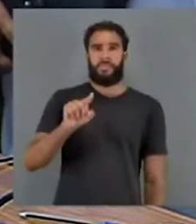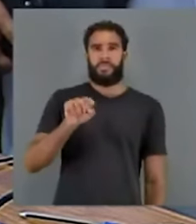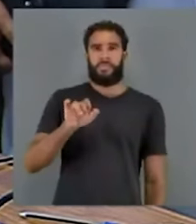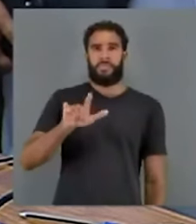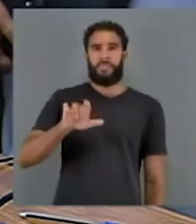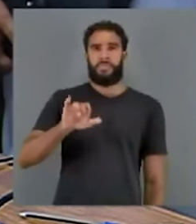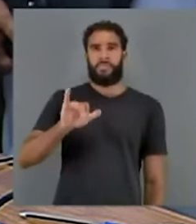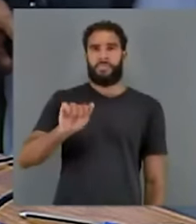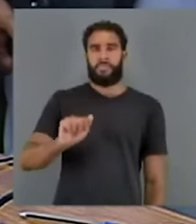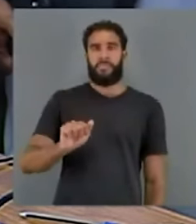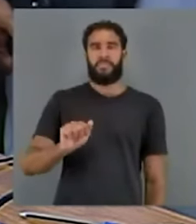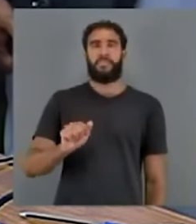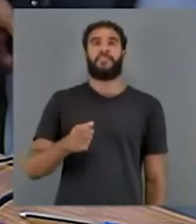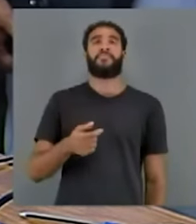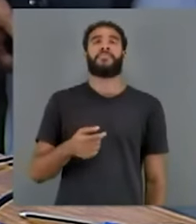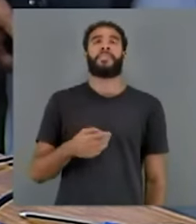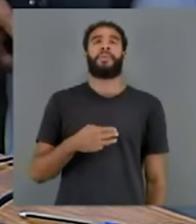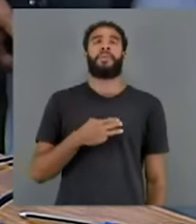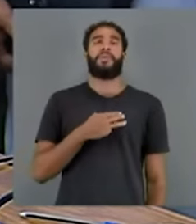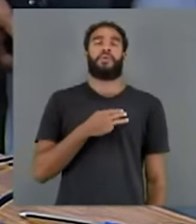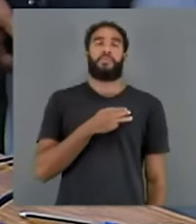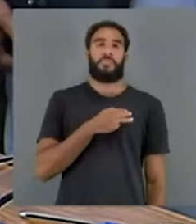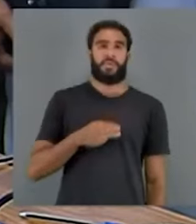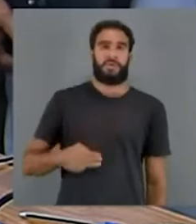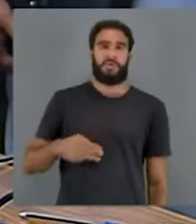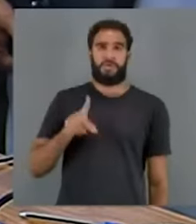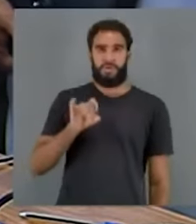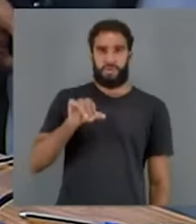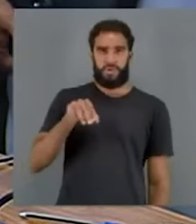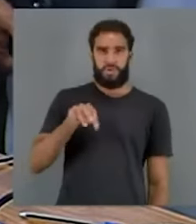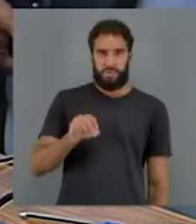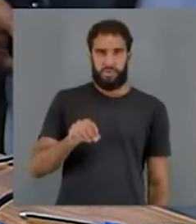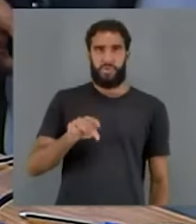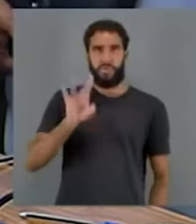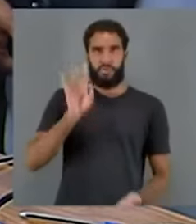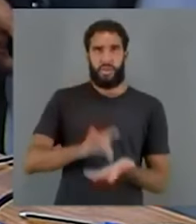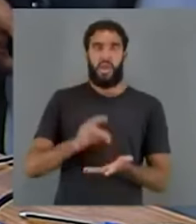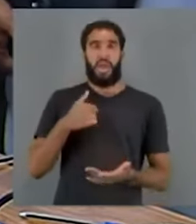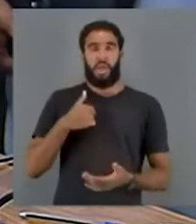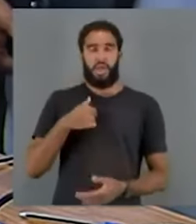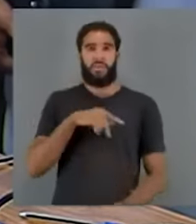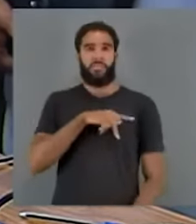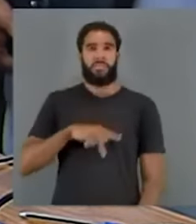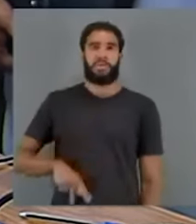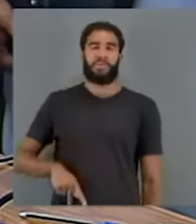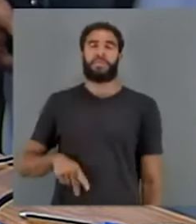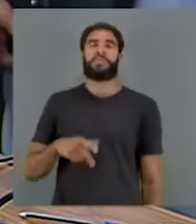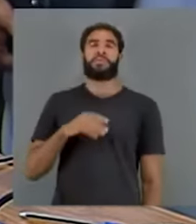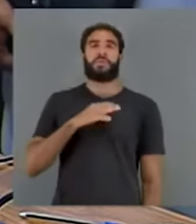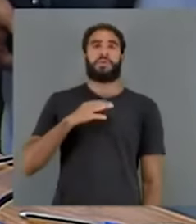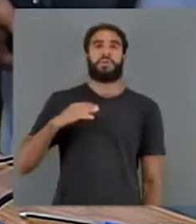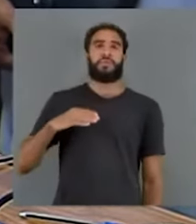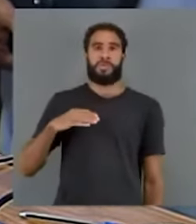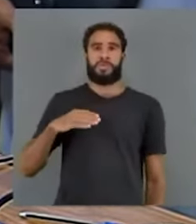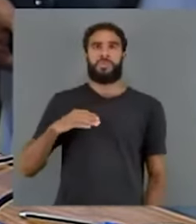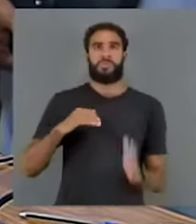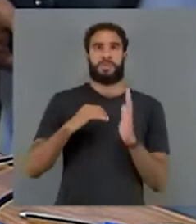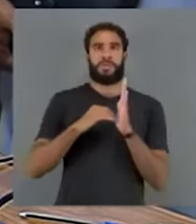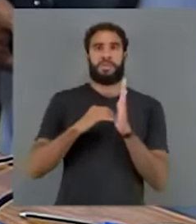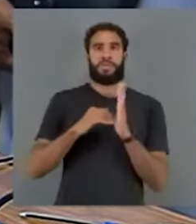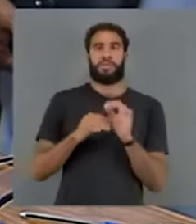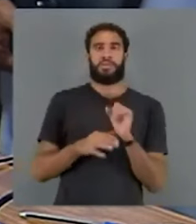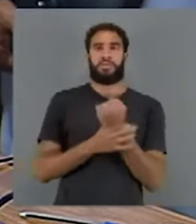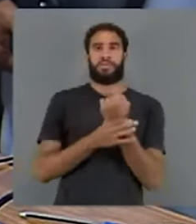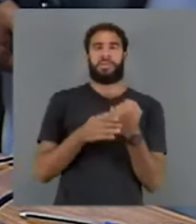Flávio Dino já já confirmou a presença eu estou presidente da Comissão de Segurança Pública do Senado né